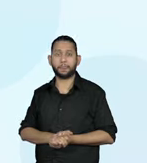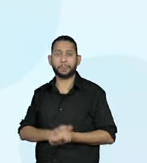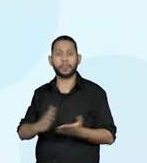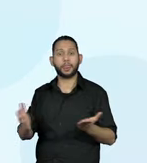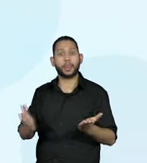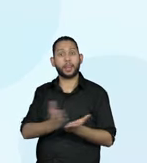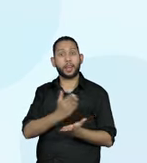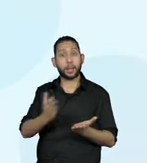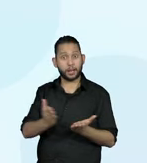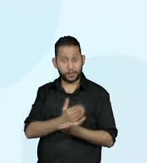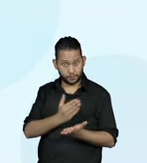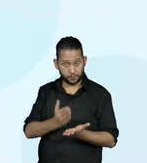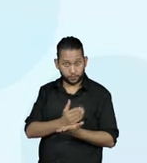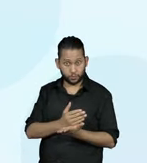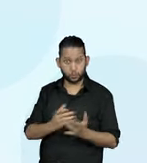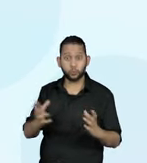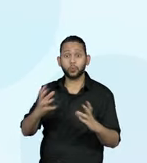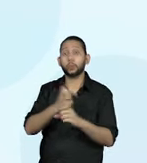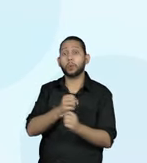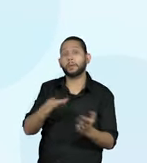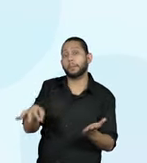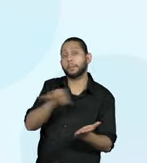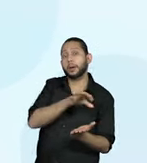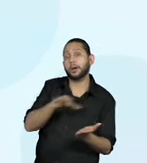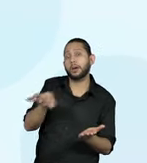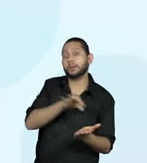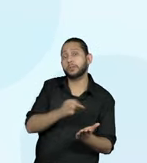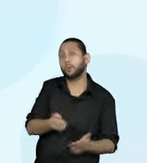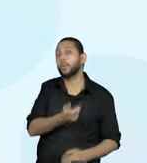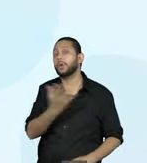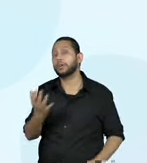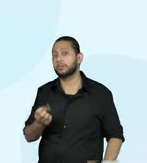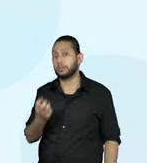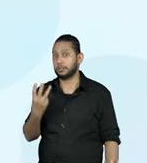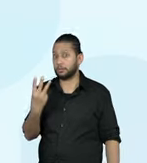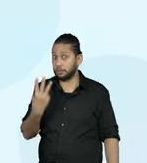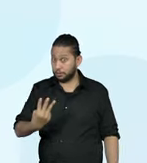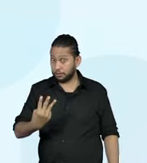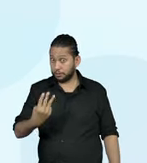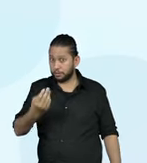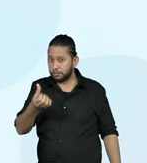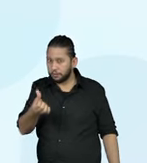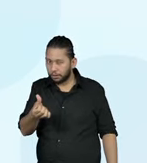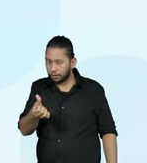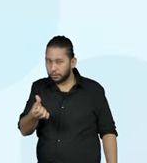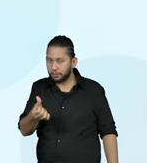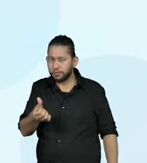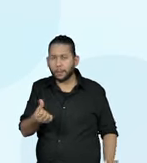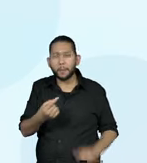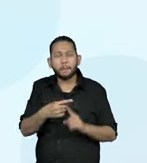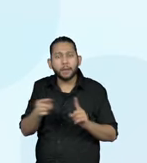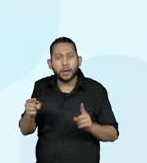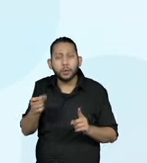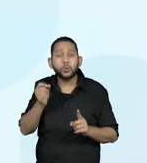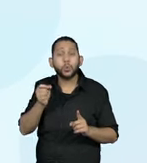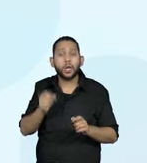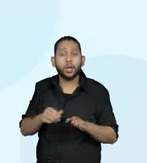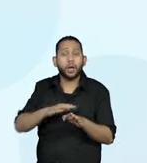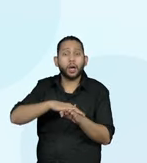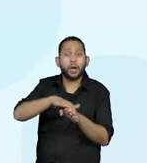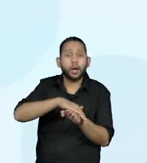tem 36 páginas. Aí, tudo bem. Mas olha só, a história ela é contada só